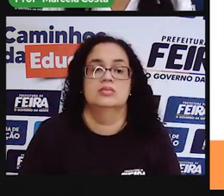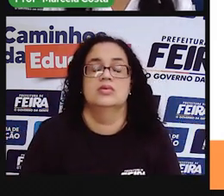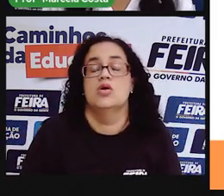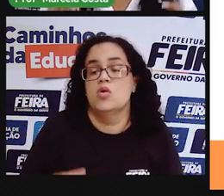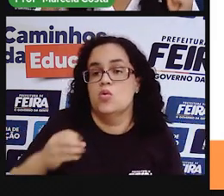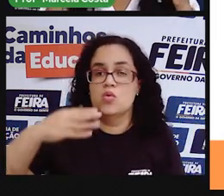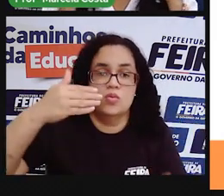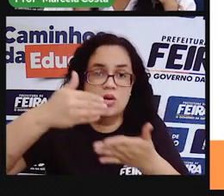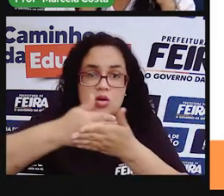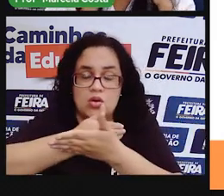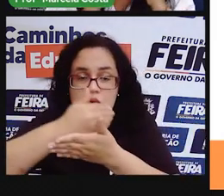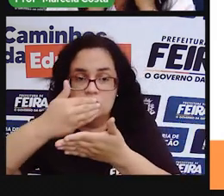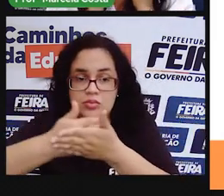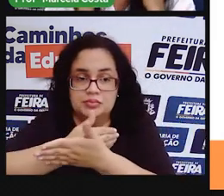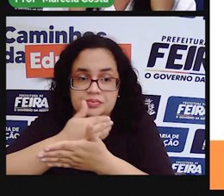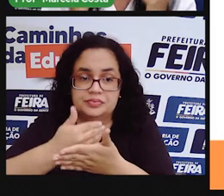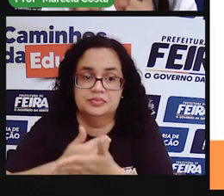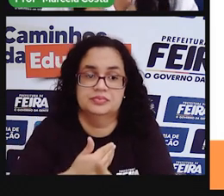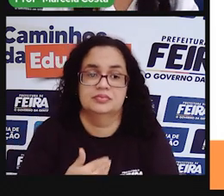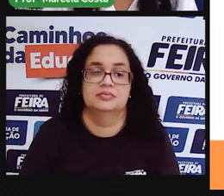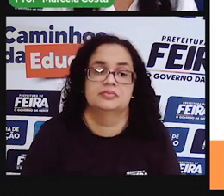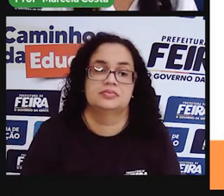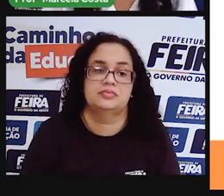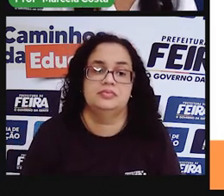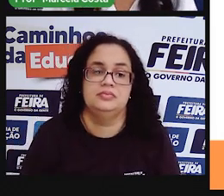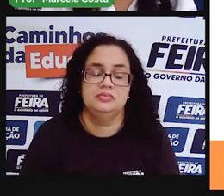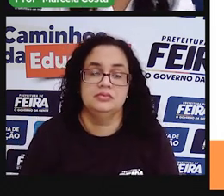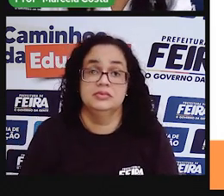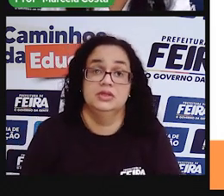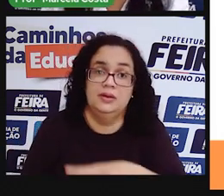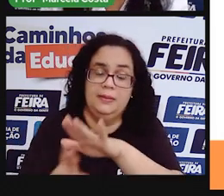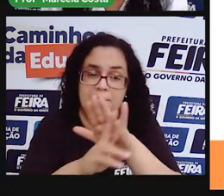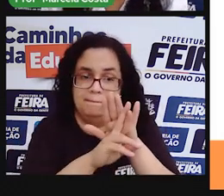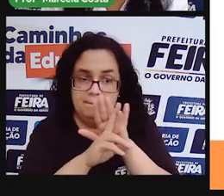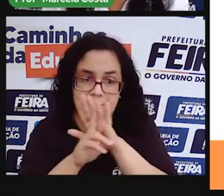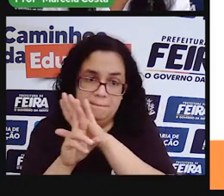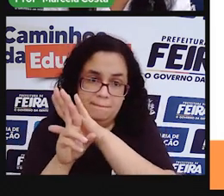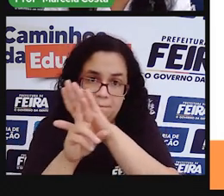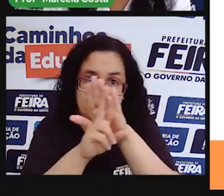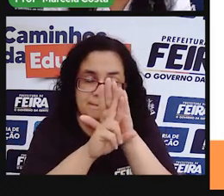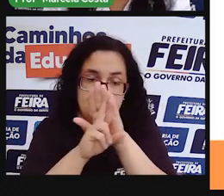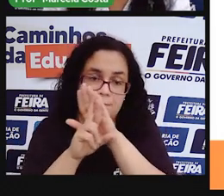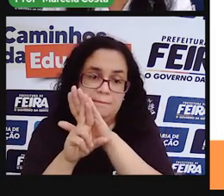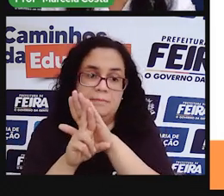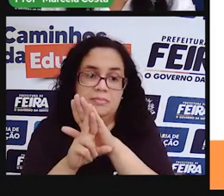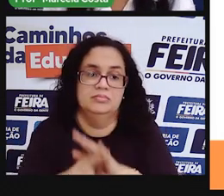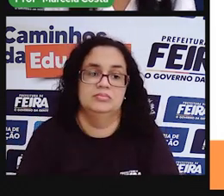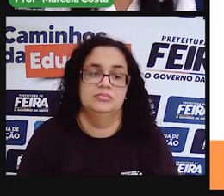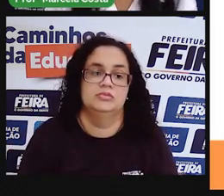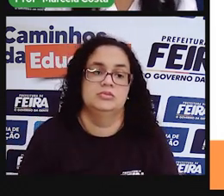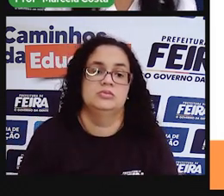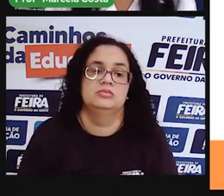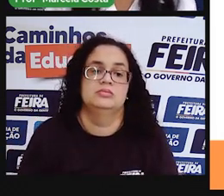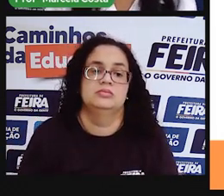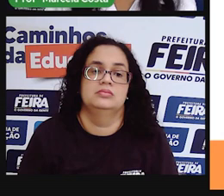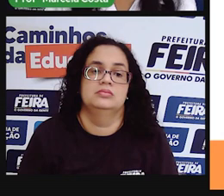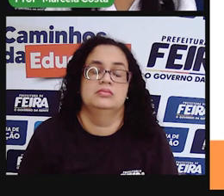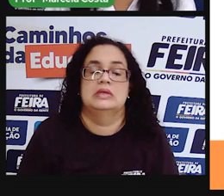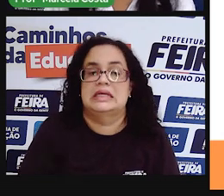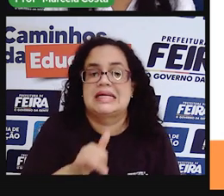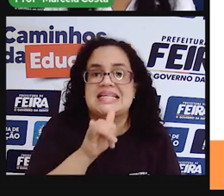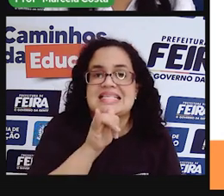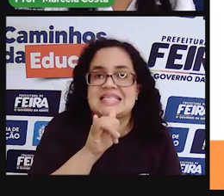colher, para representar aquela ação que você vai fazer. Né? Por